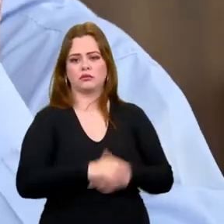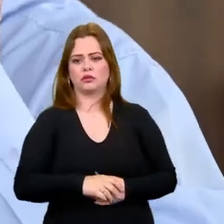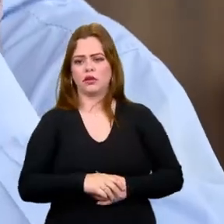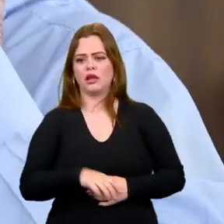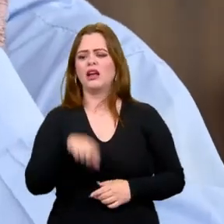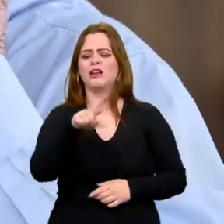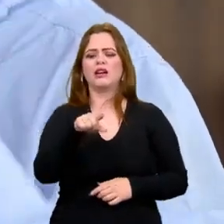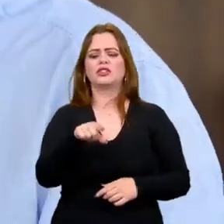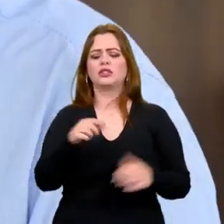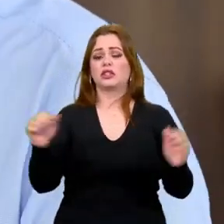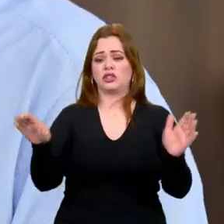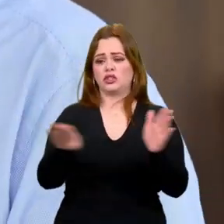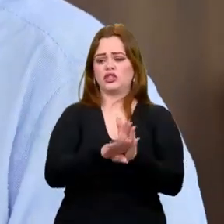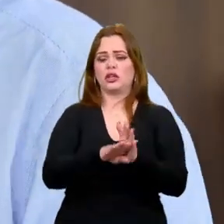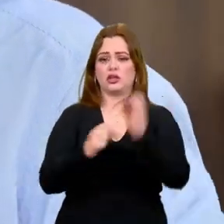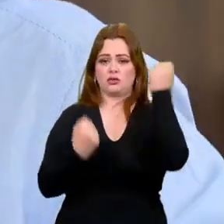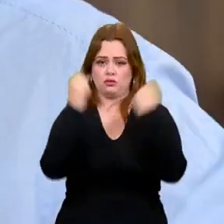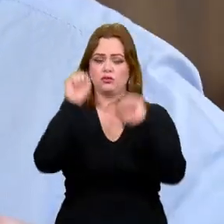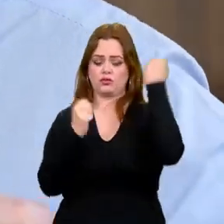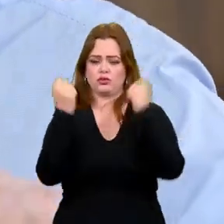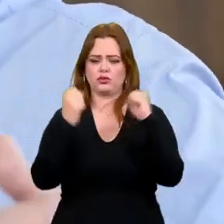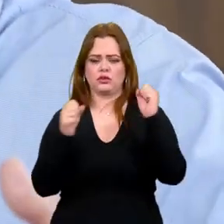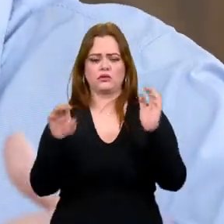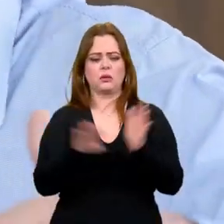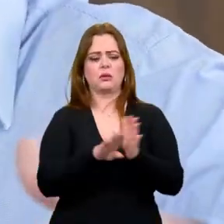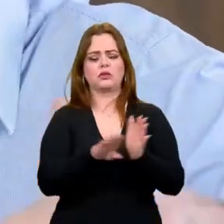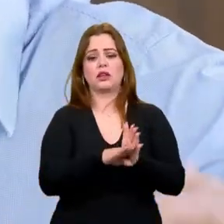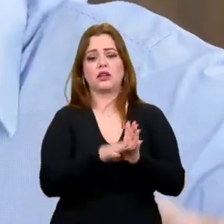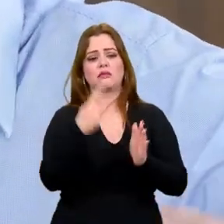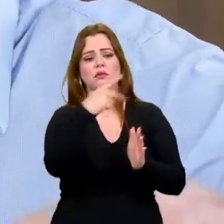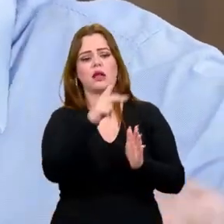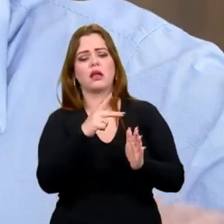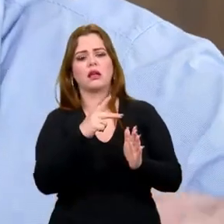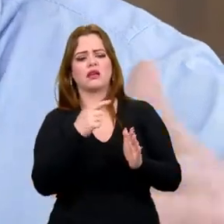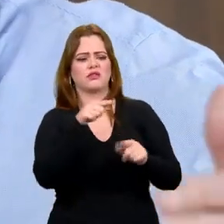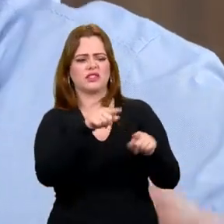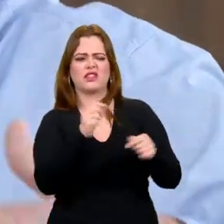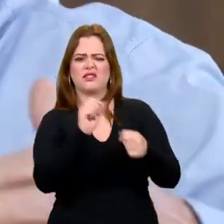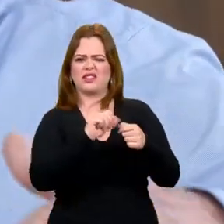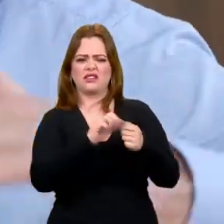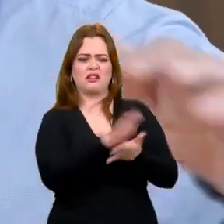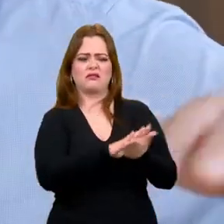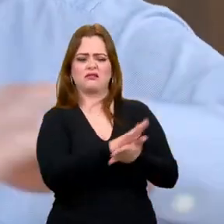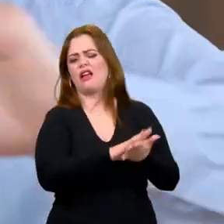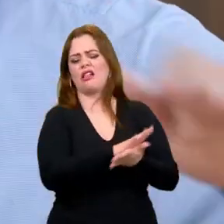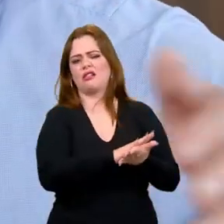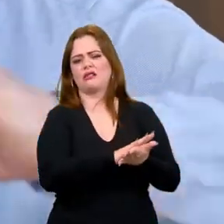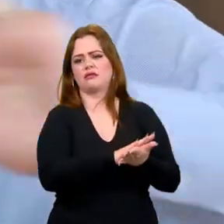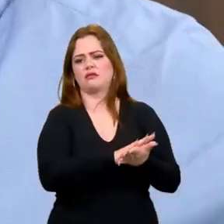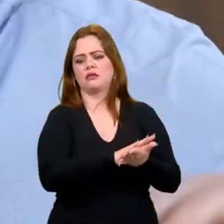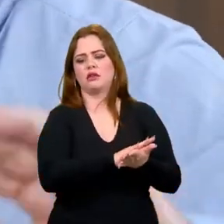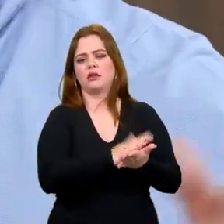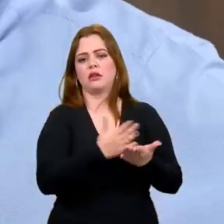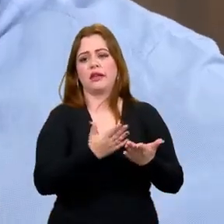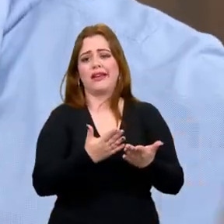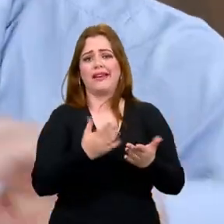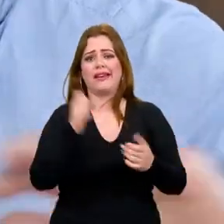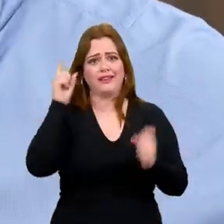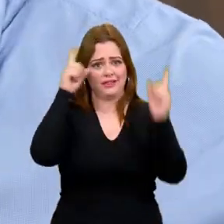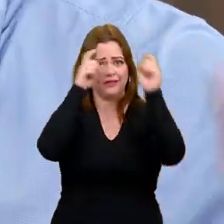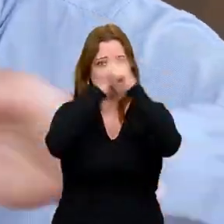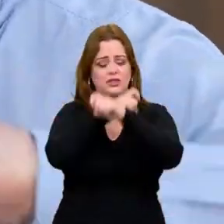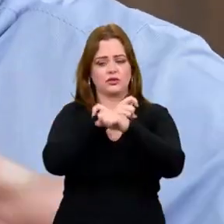é importante estudar eu sei que é cansativo quando tem 16 17 18 19 20 anos você pensa que o mundo nunca vai